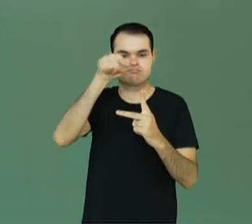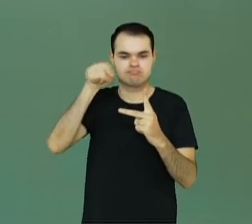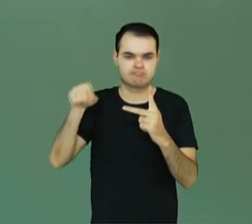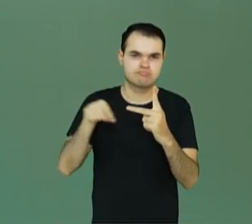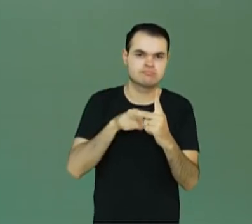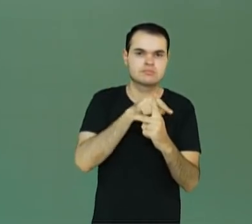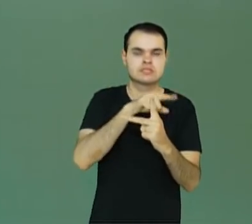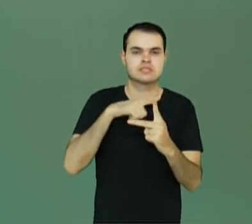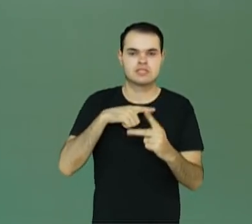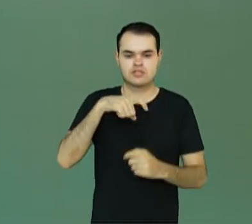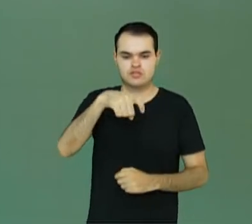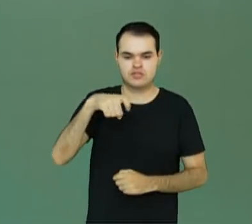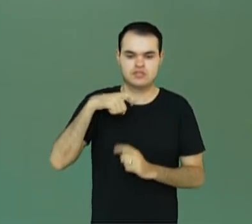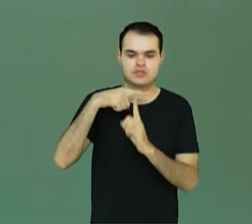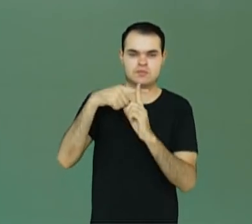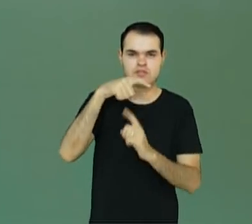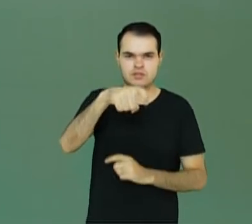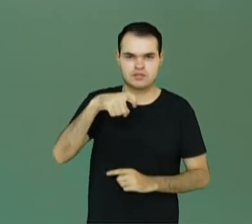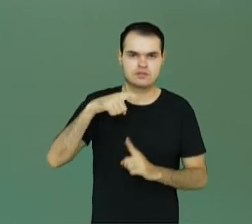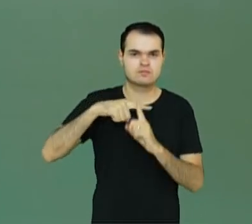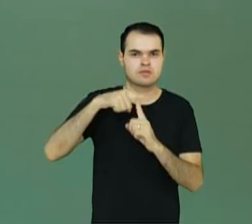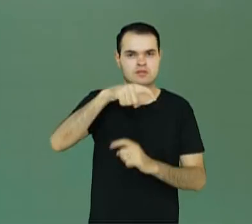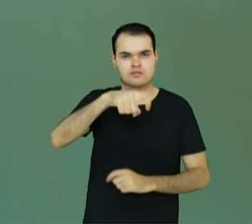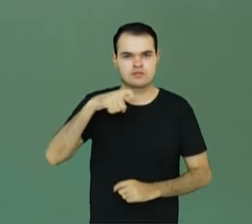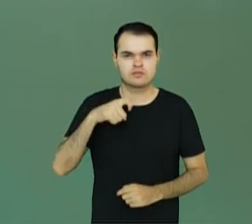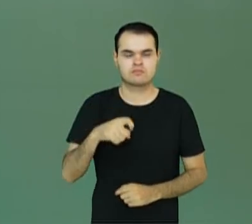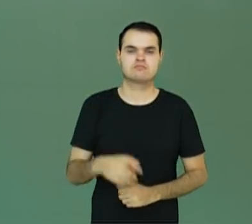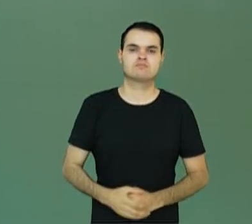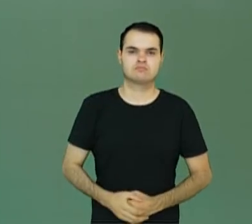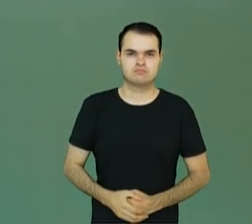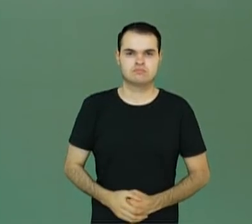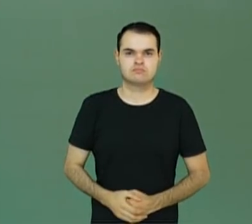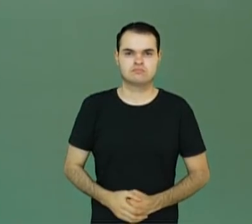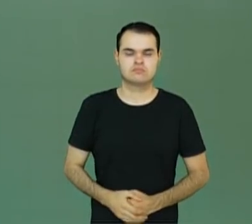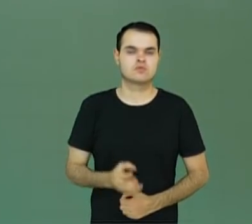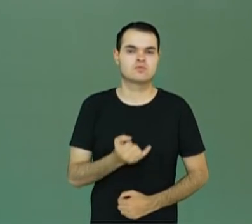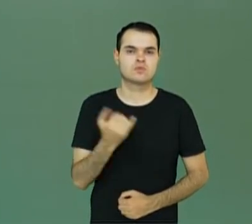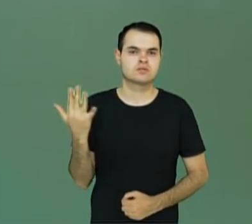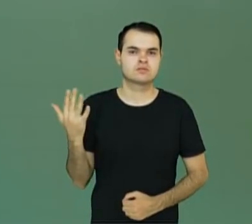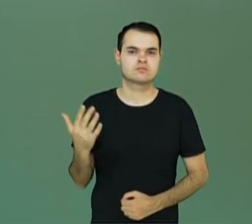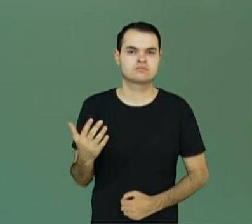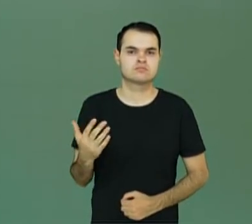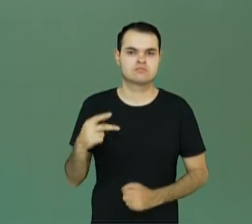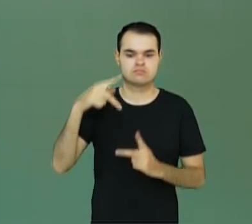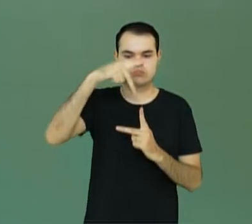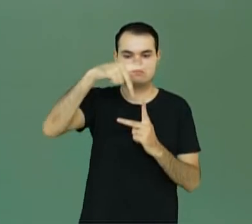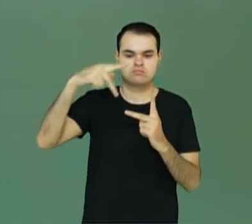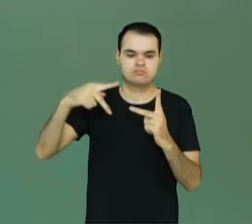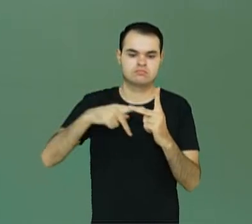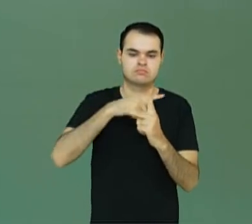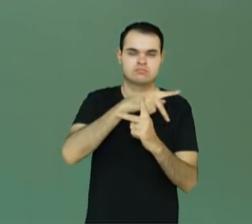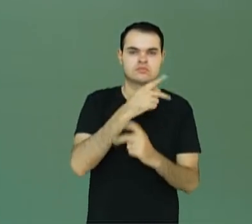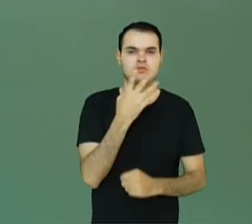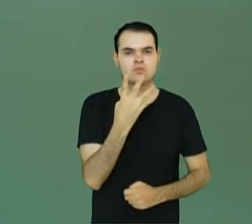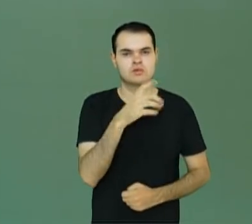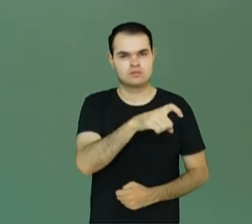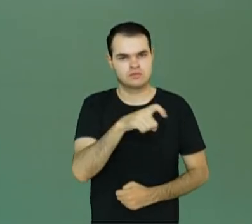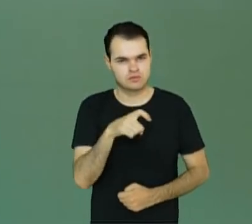quê? X mais x mais x mais x. Então, dá quanto? O perímetro dá